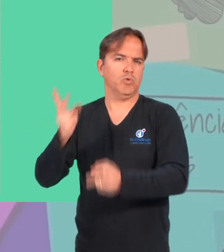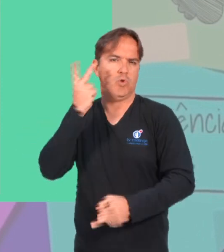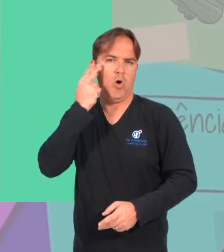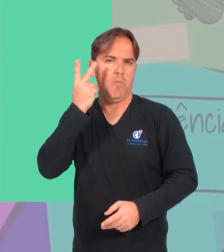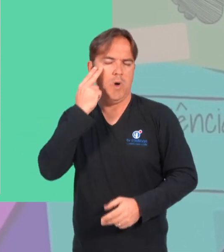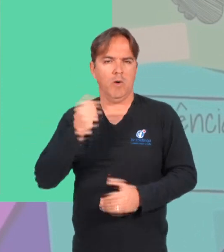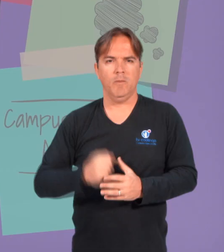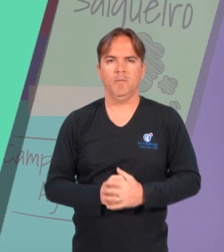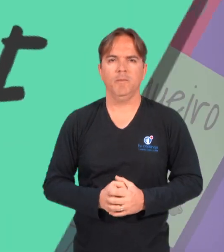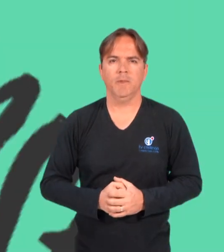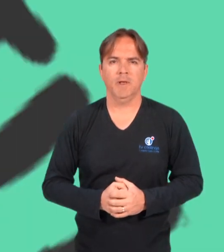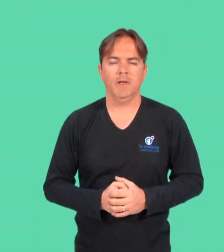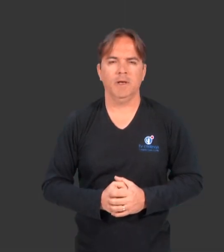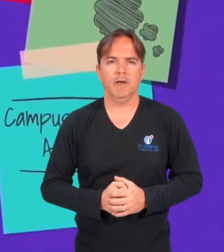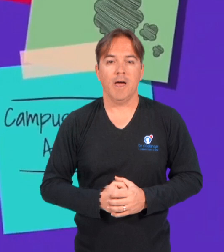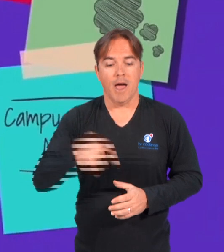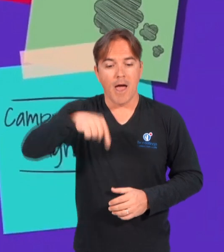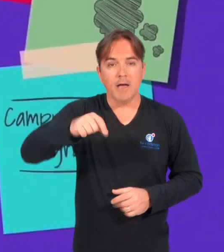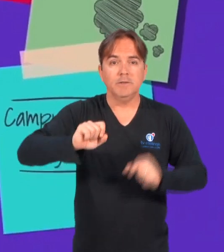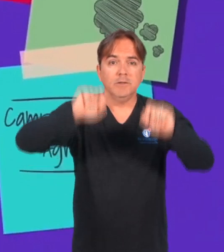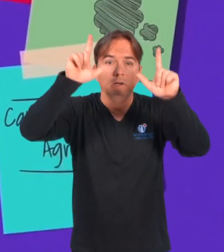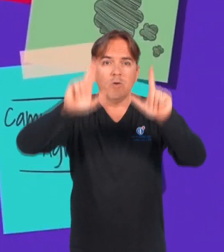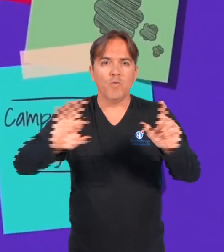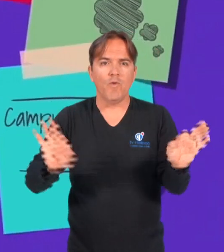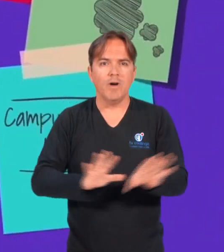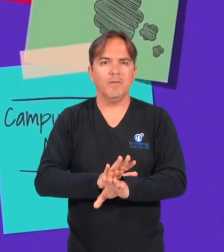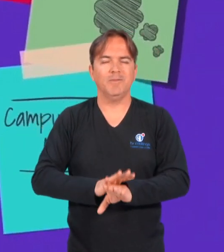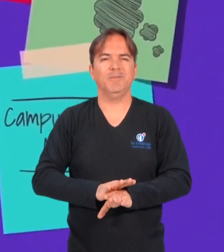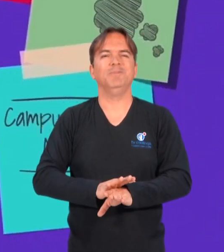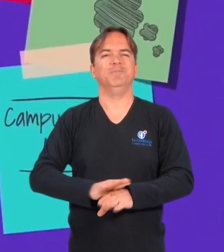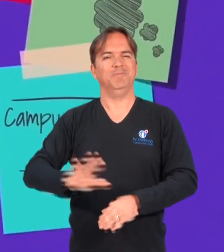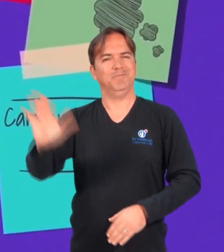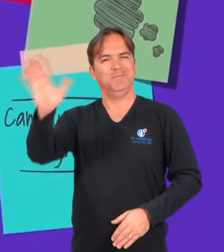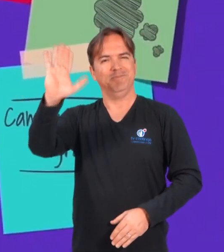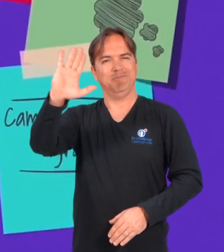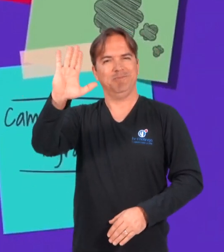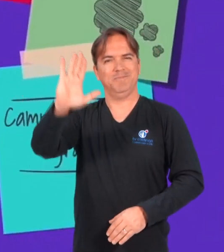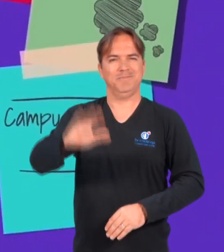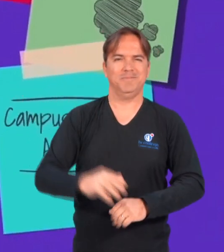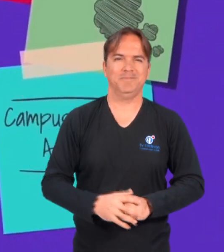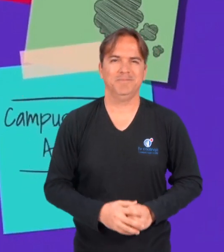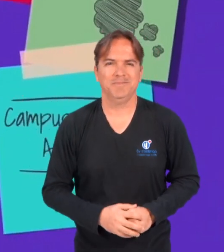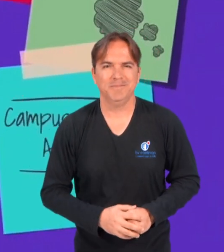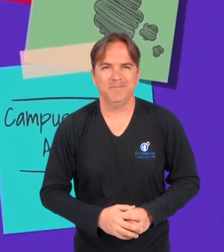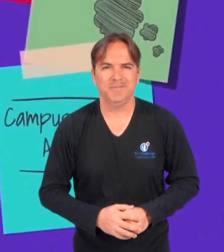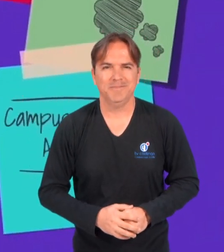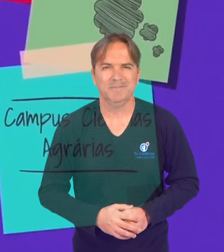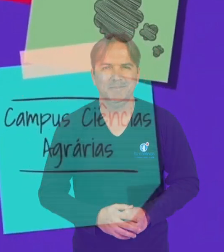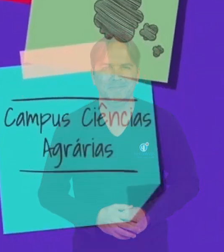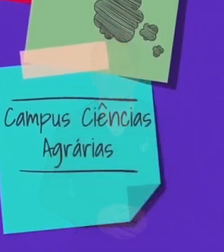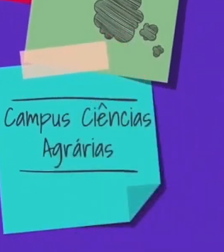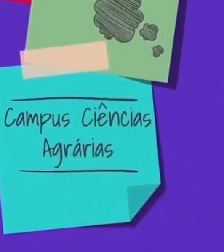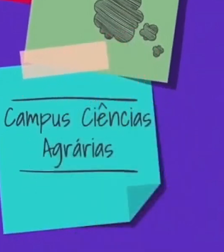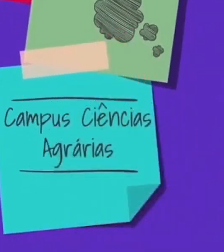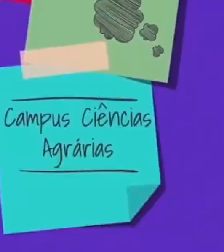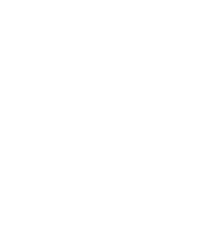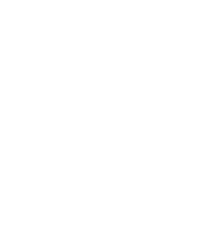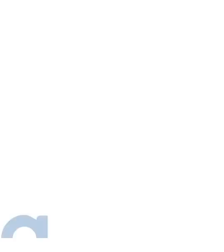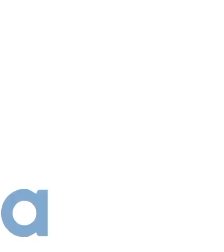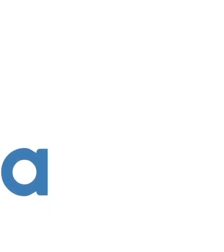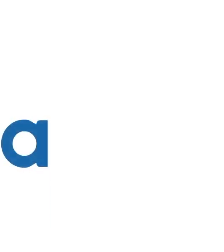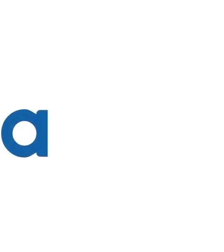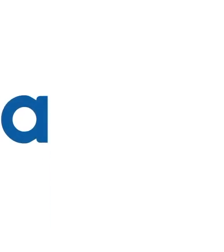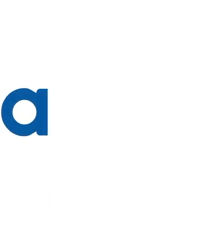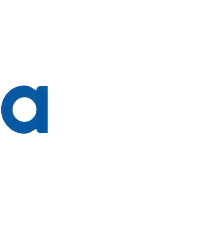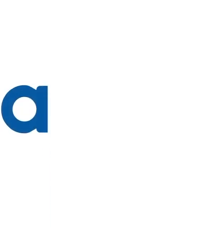funcionando normalmente. Essa edição do Se Liga Univasf fica por aqui. Até a próxima!